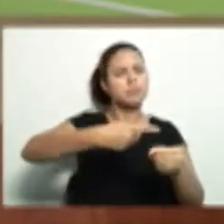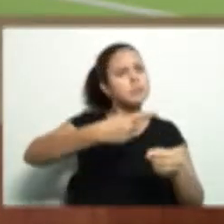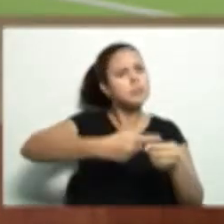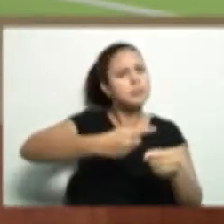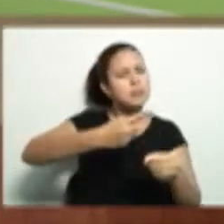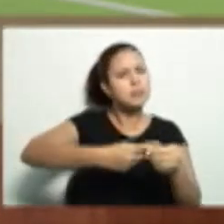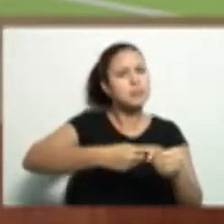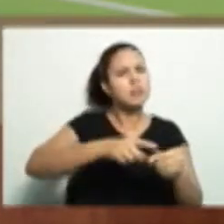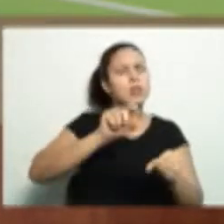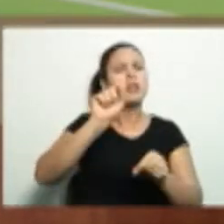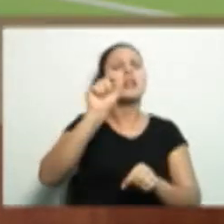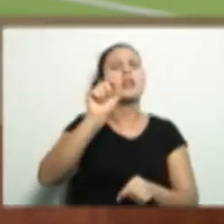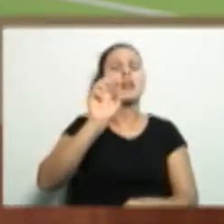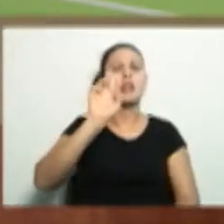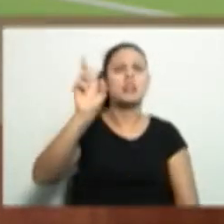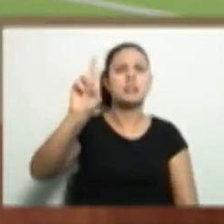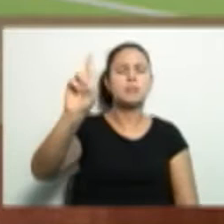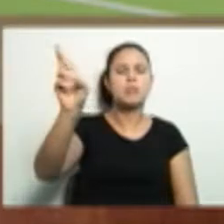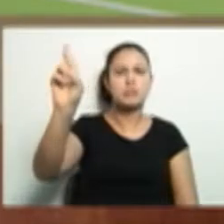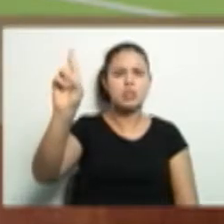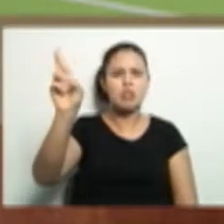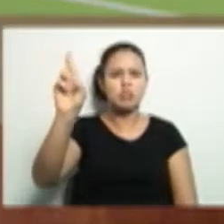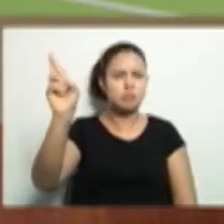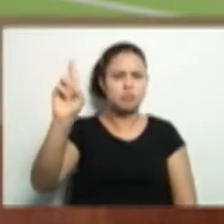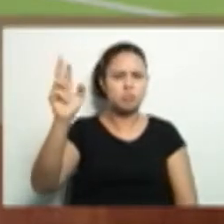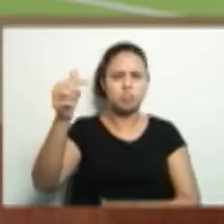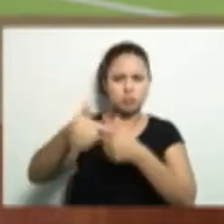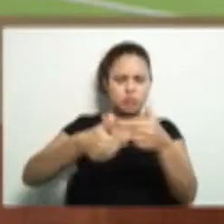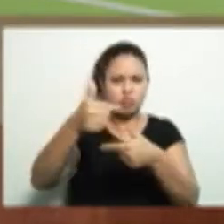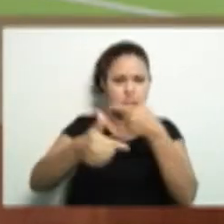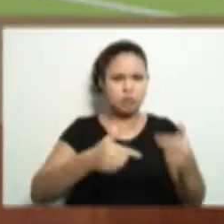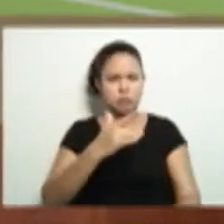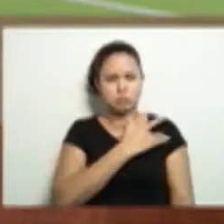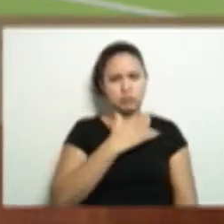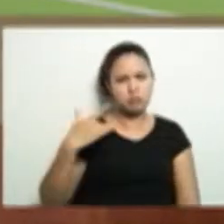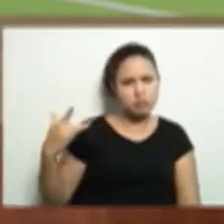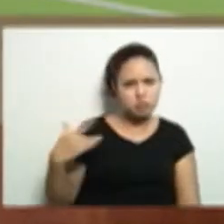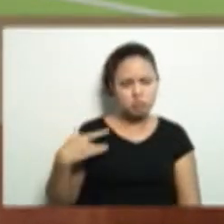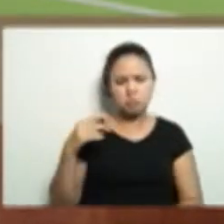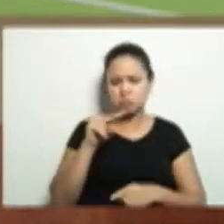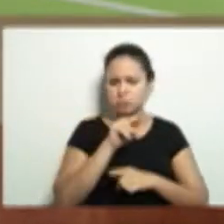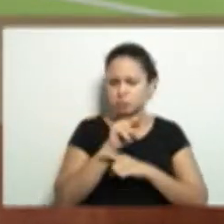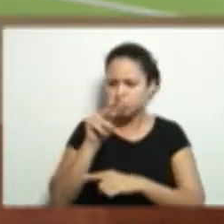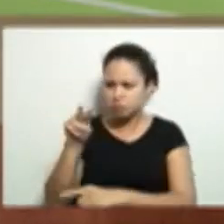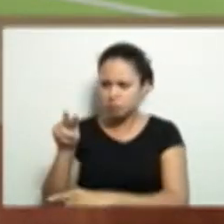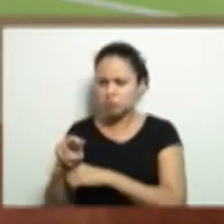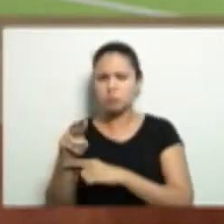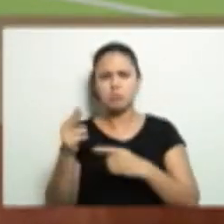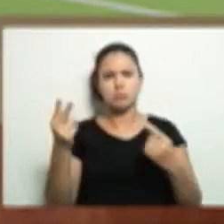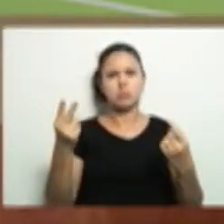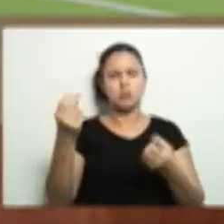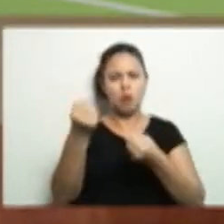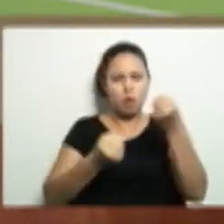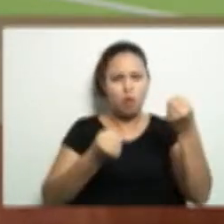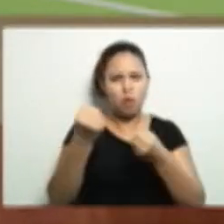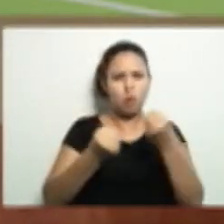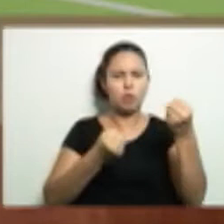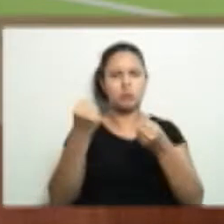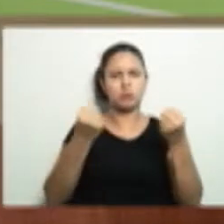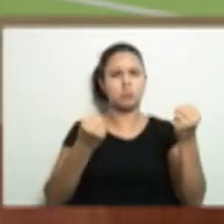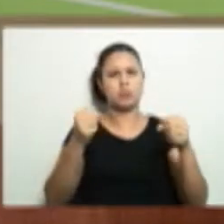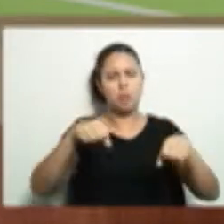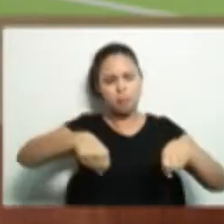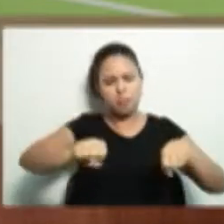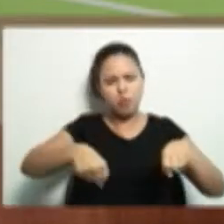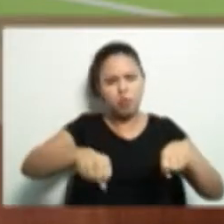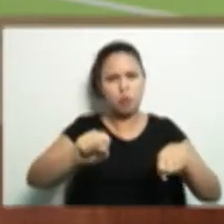quem exerce os serviços de saúde, quem executa os serviços de segurança, o serviço de transporte coletivo ou transporte